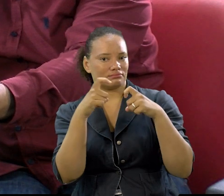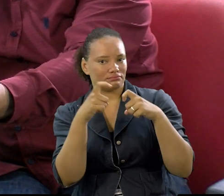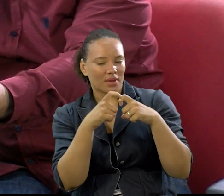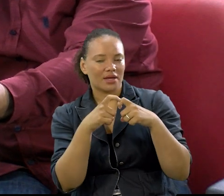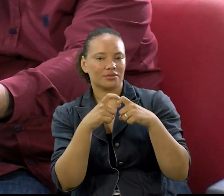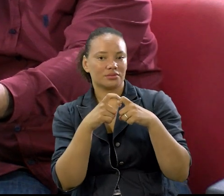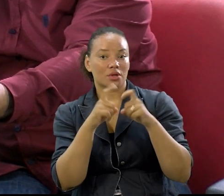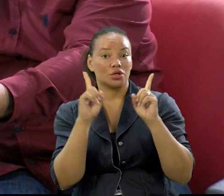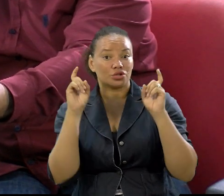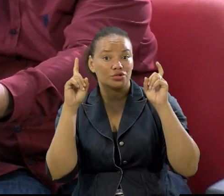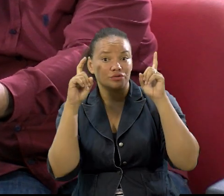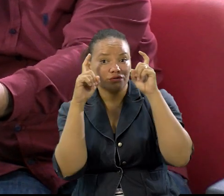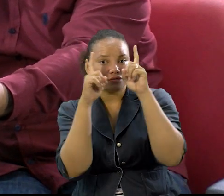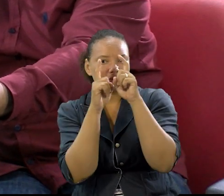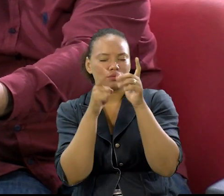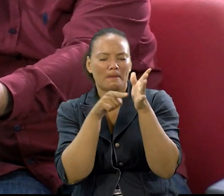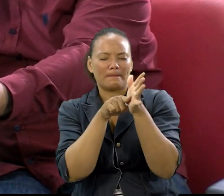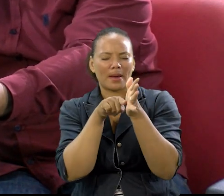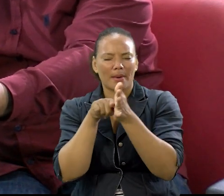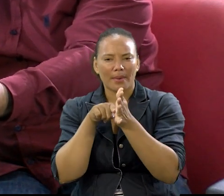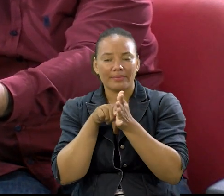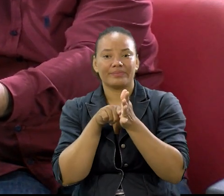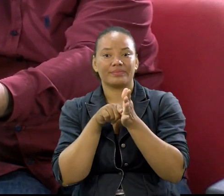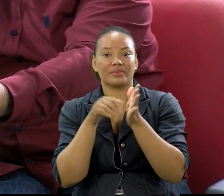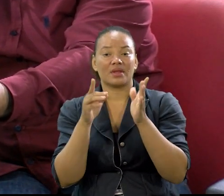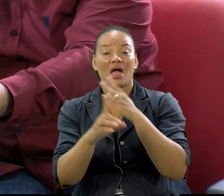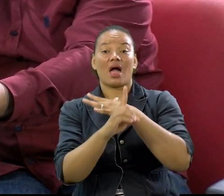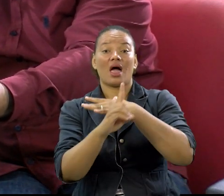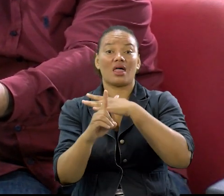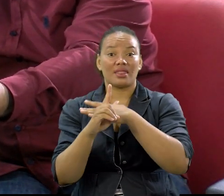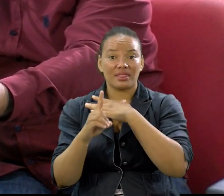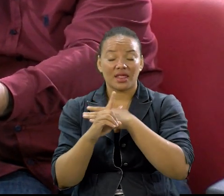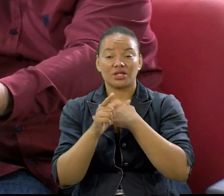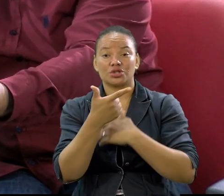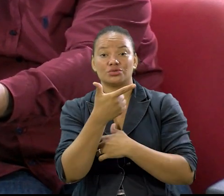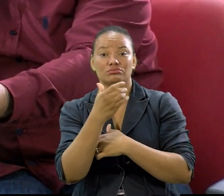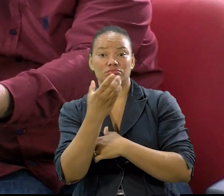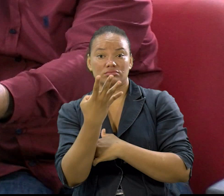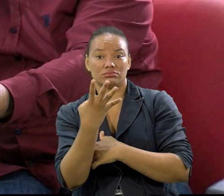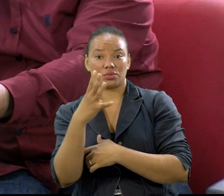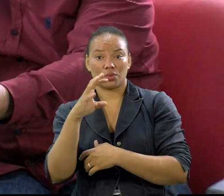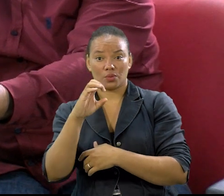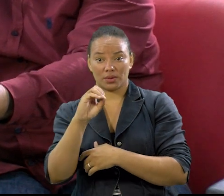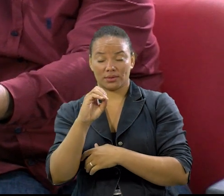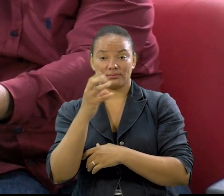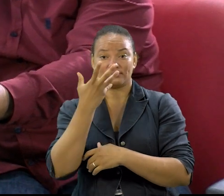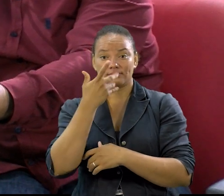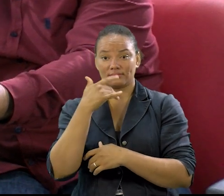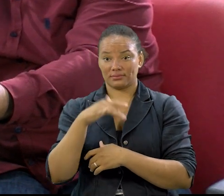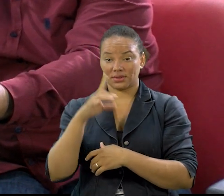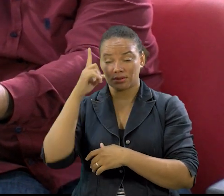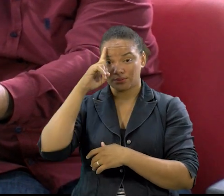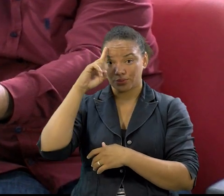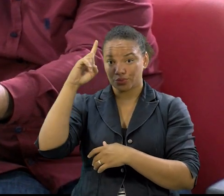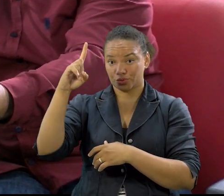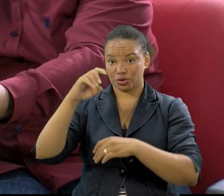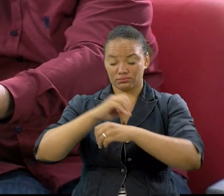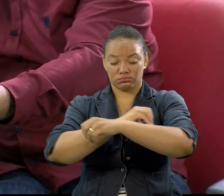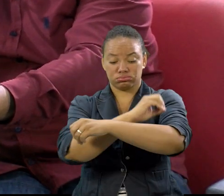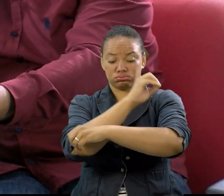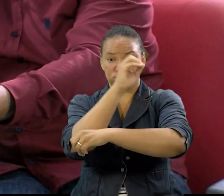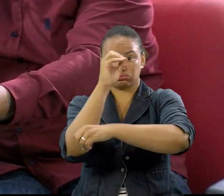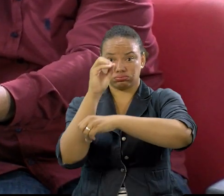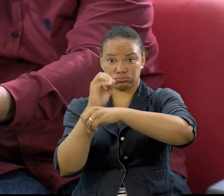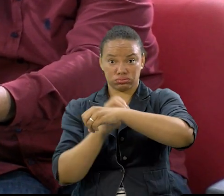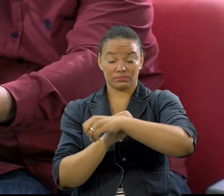Rondônia atende uma média de 240 crianças por dia e para falar mais sobre essa importante